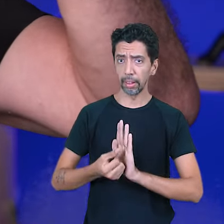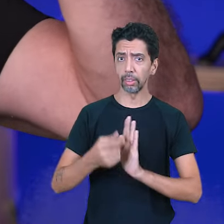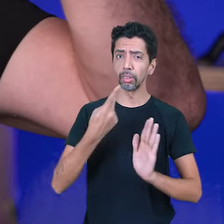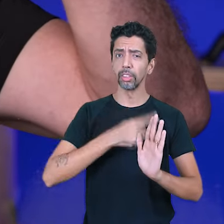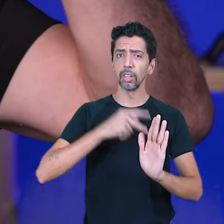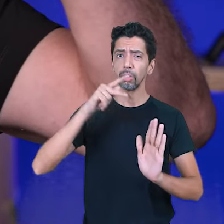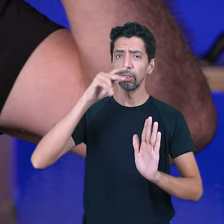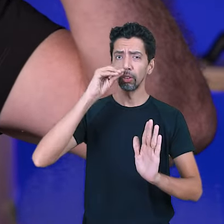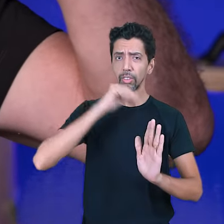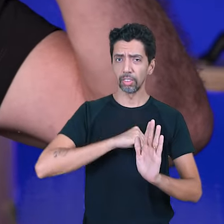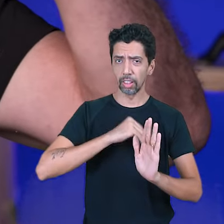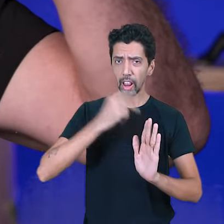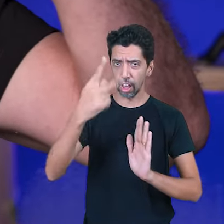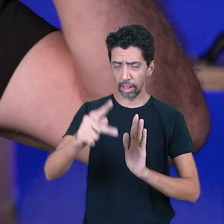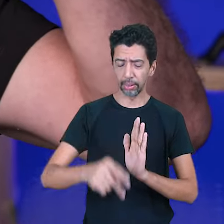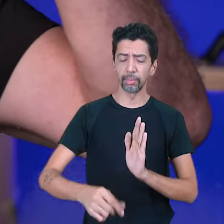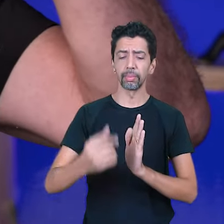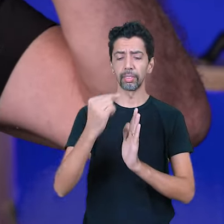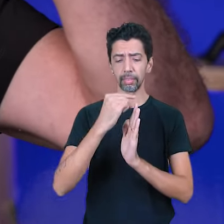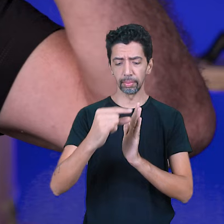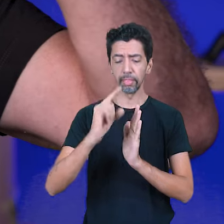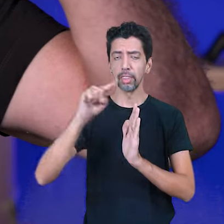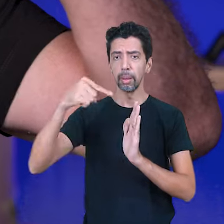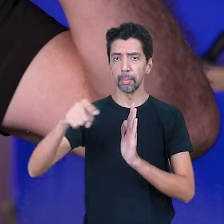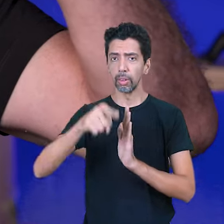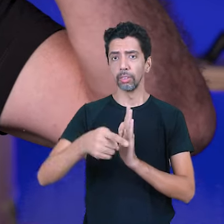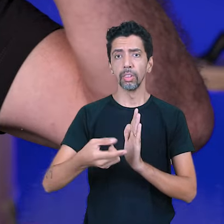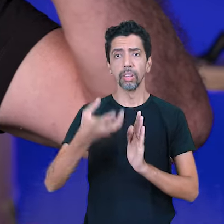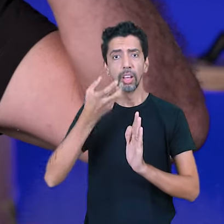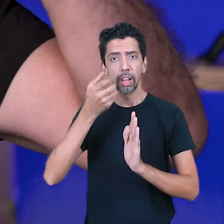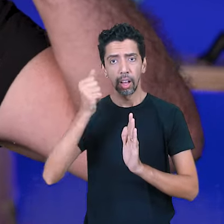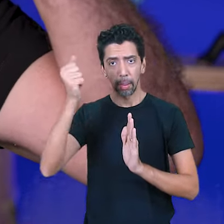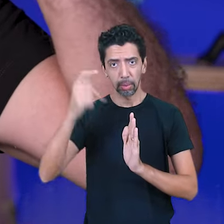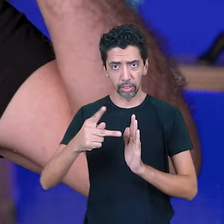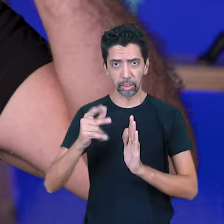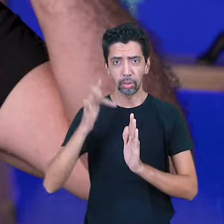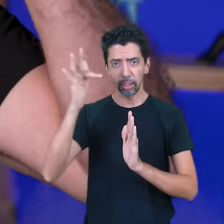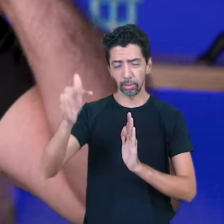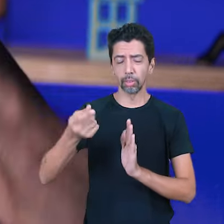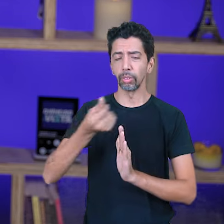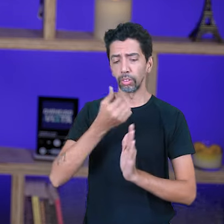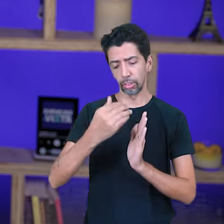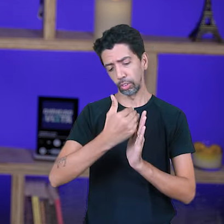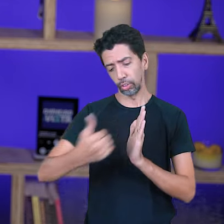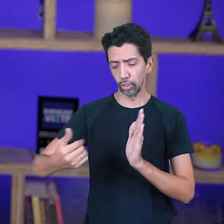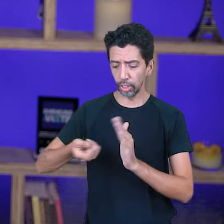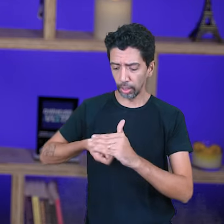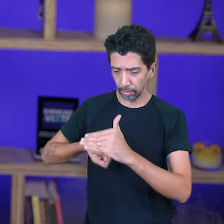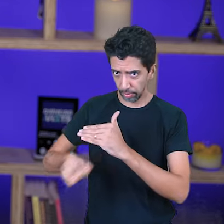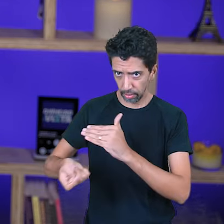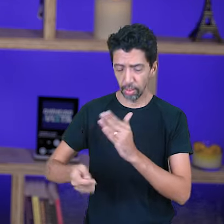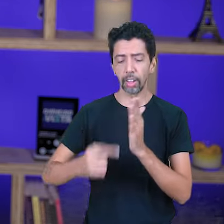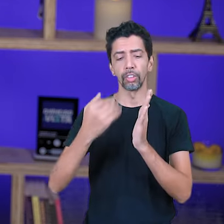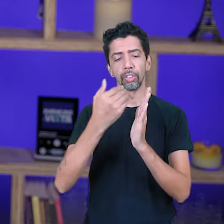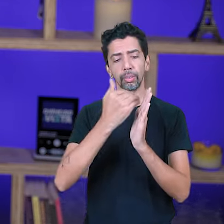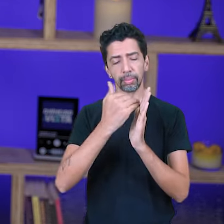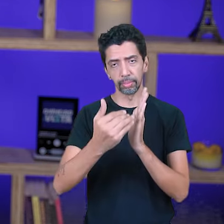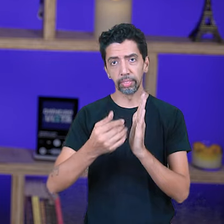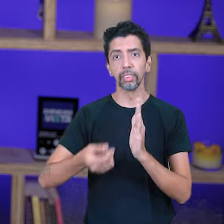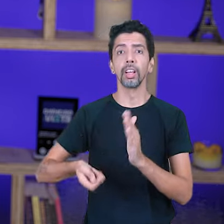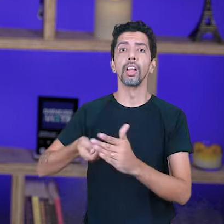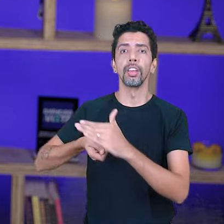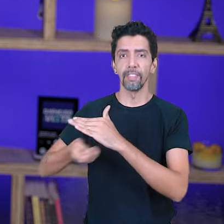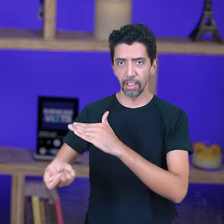sonhos tiro pras minhas dívidas pras minhas prestações só depois vem os gastos legal né perceberam como não é